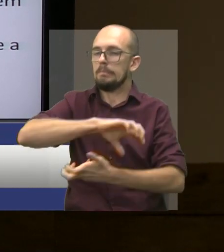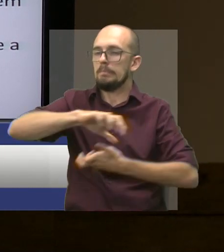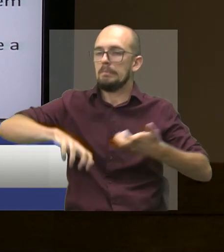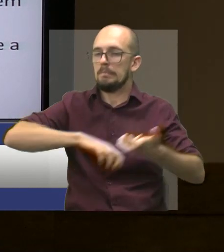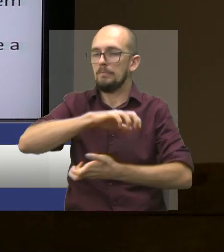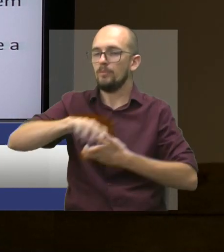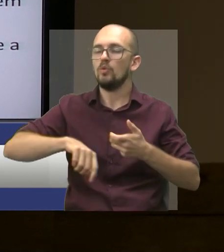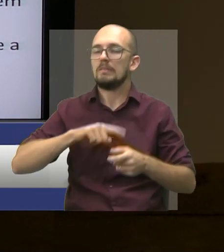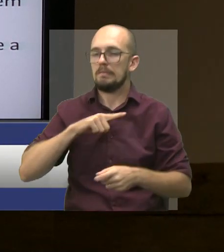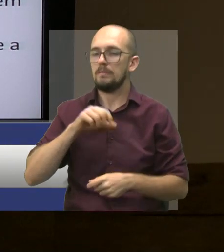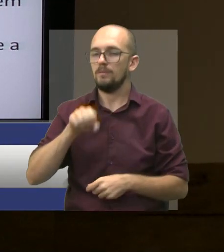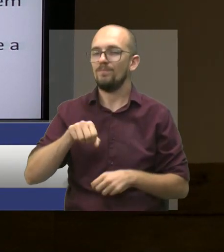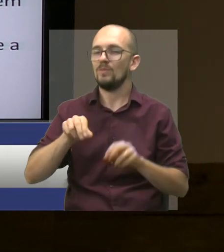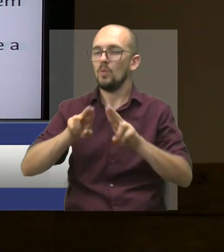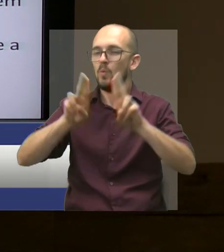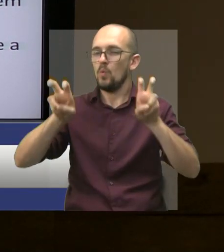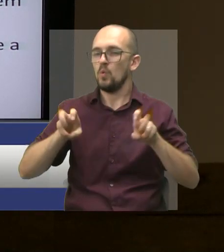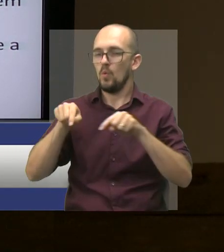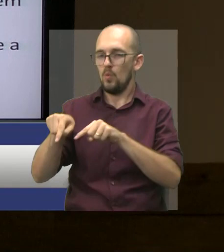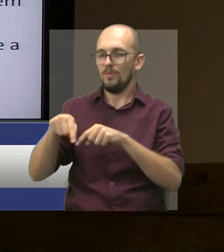trabalhador.